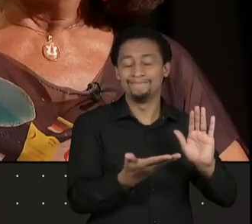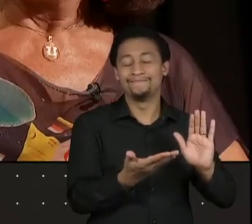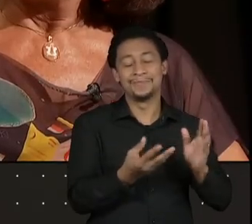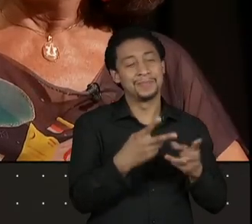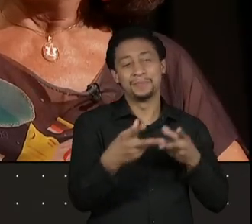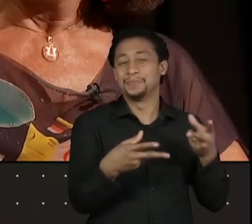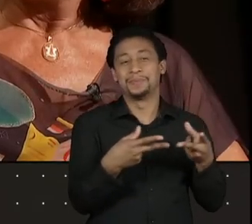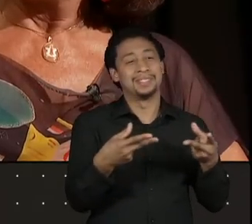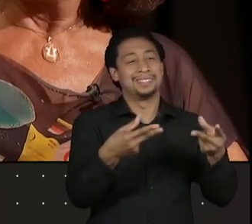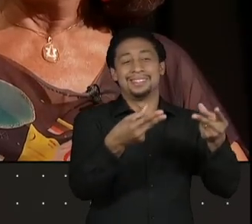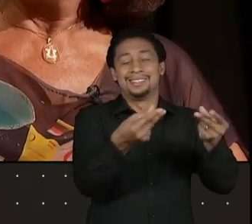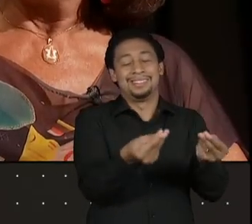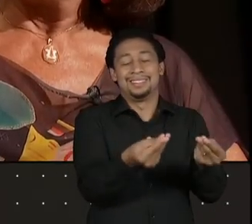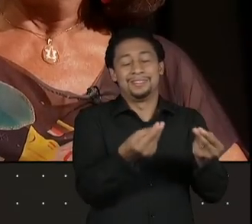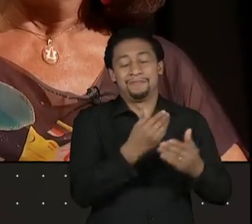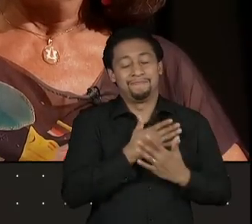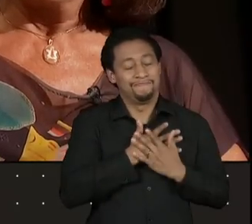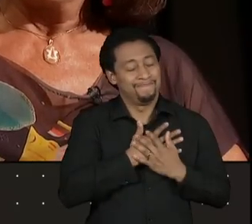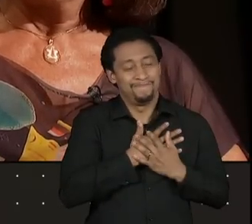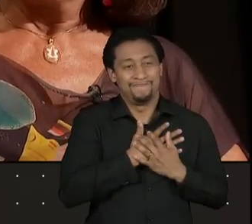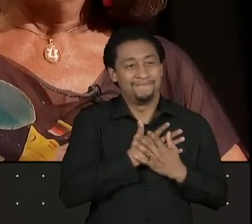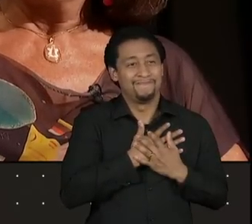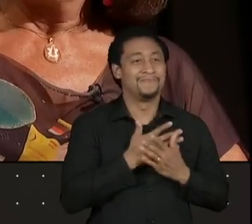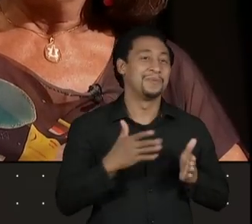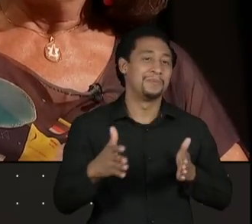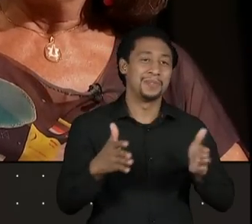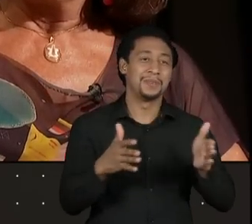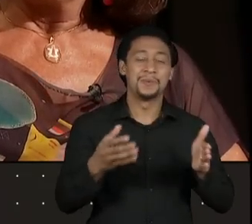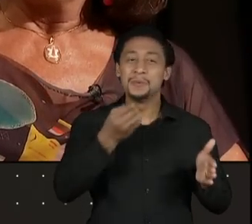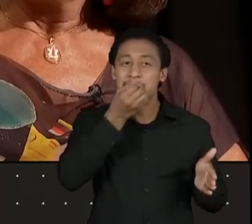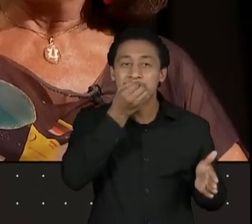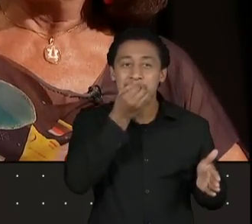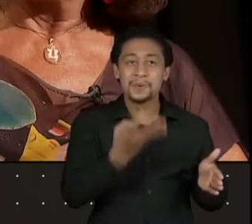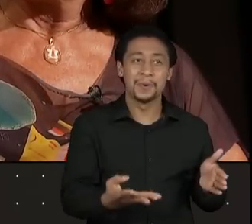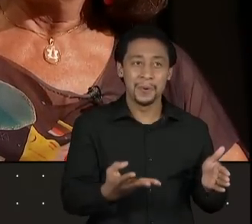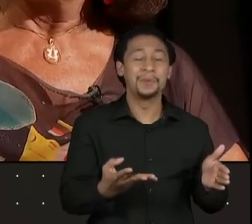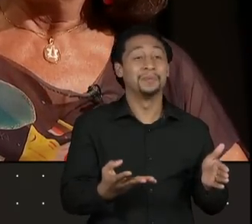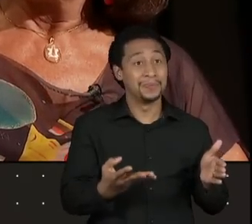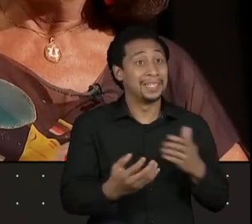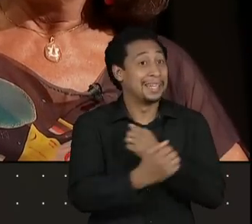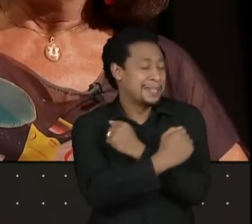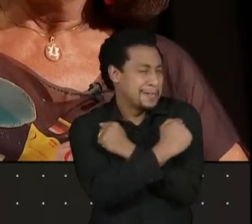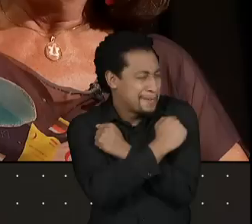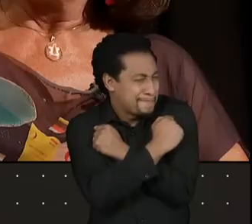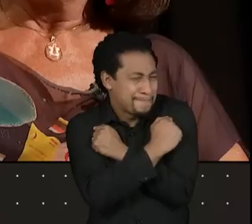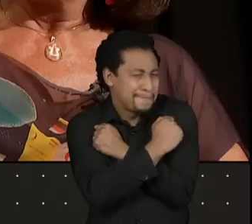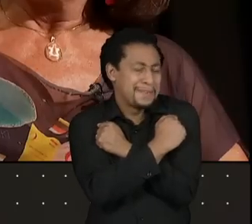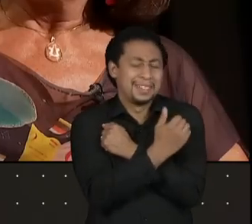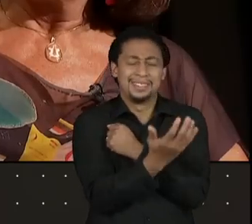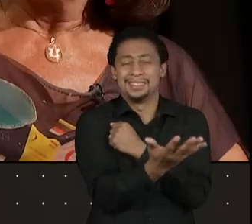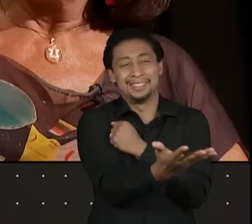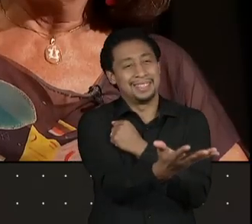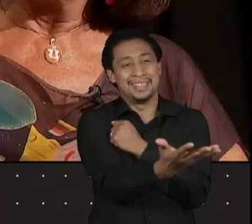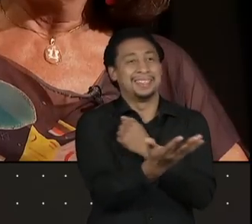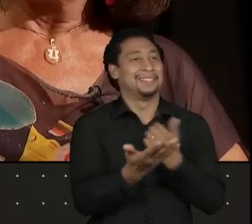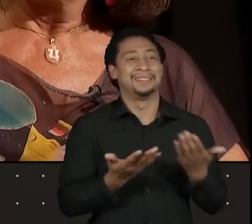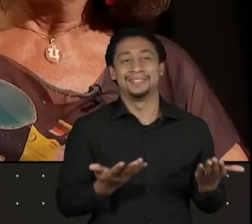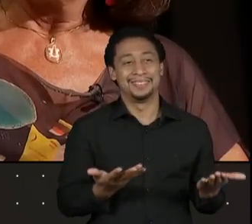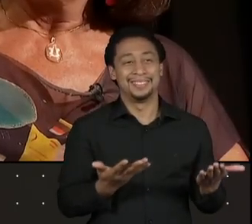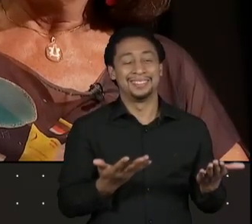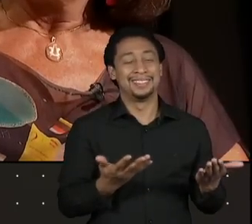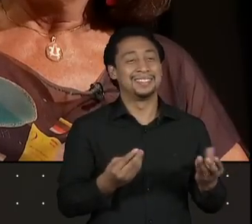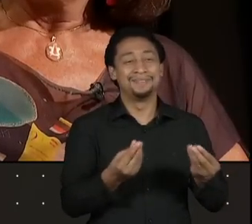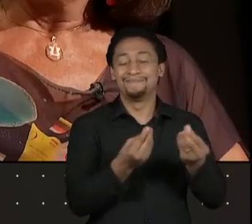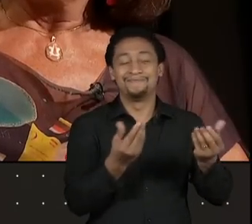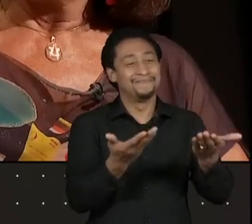presente, que momentos eu vivi dentro da minha carreira, e ser abraçado e cair no colo e